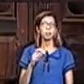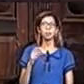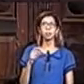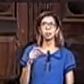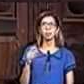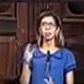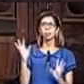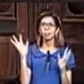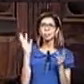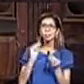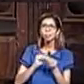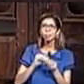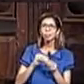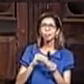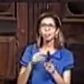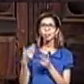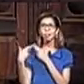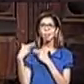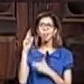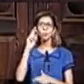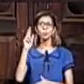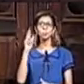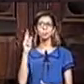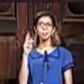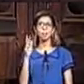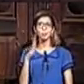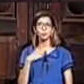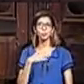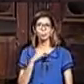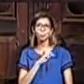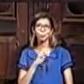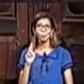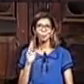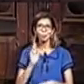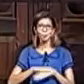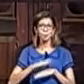assuma responsabilidades em seu nome